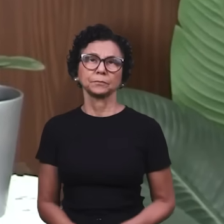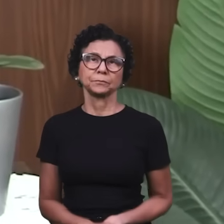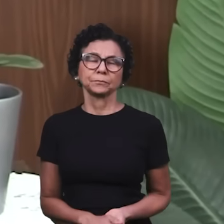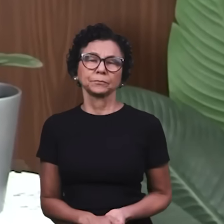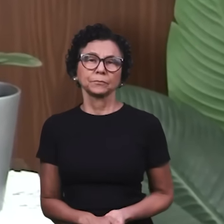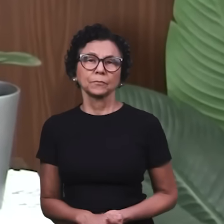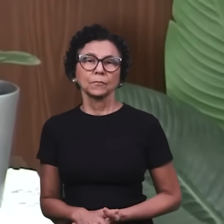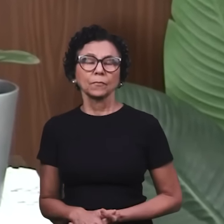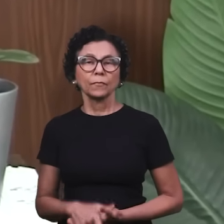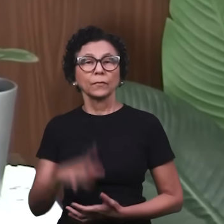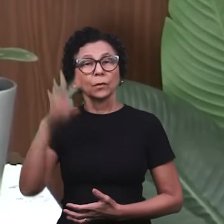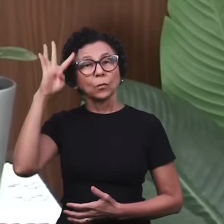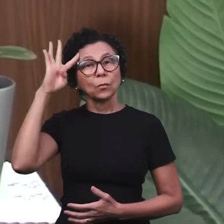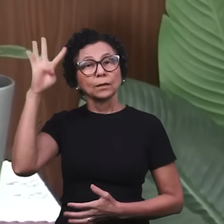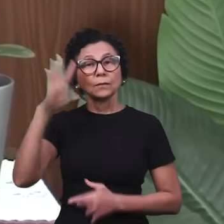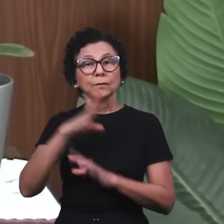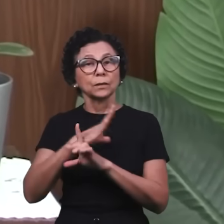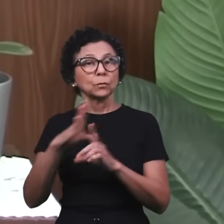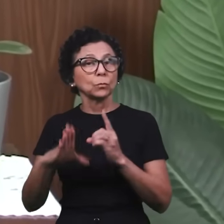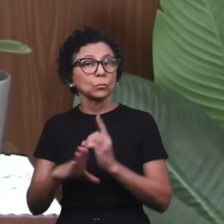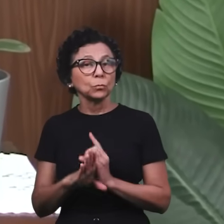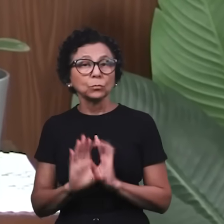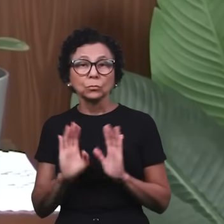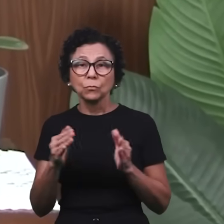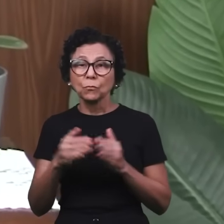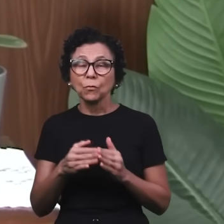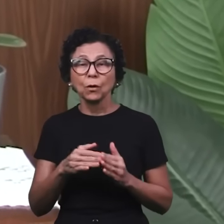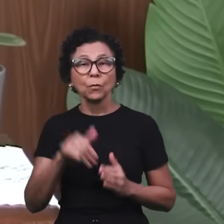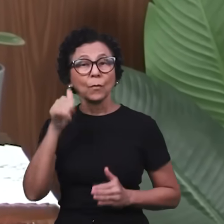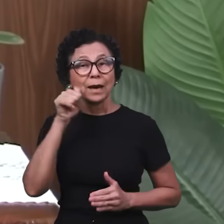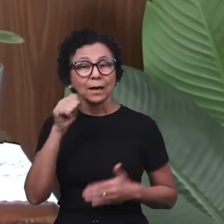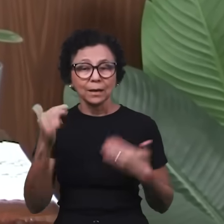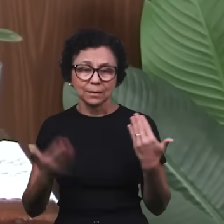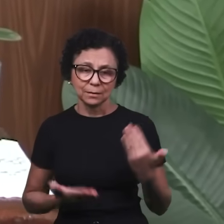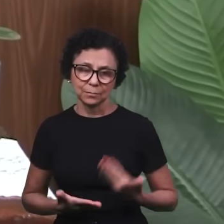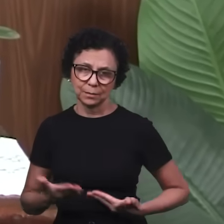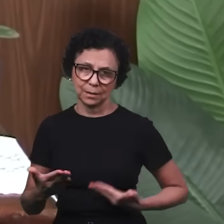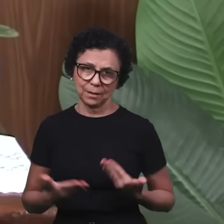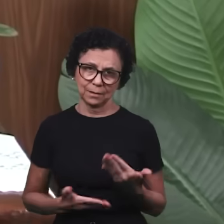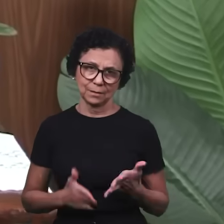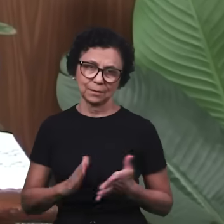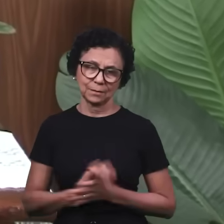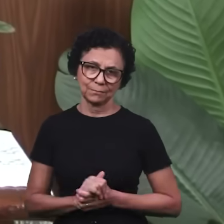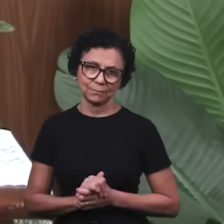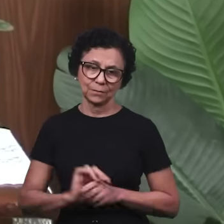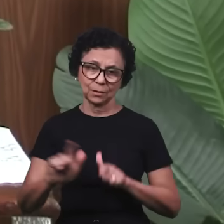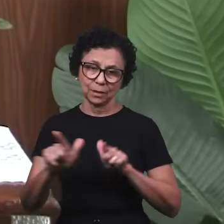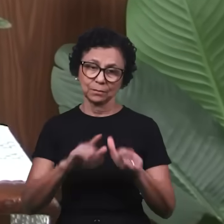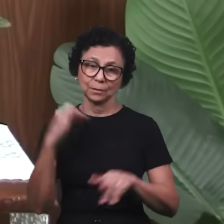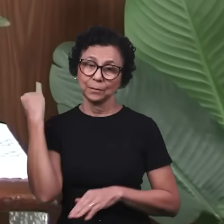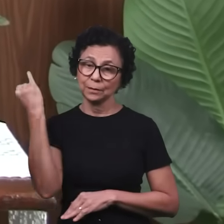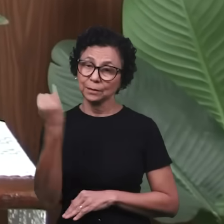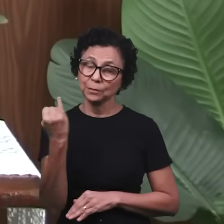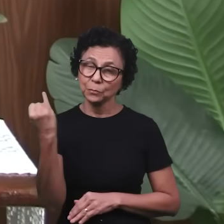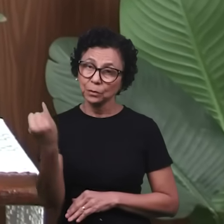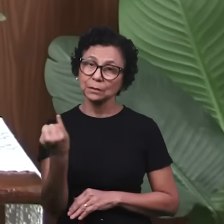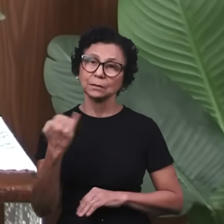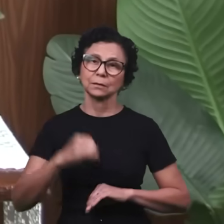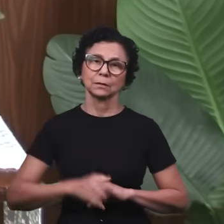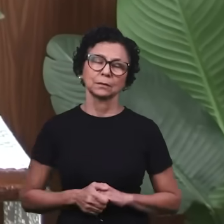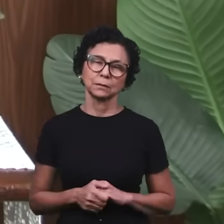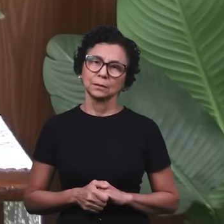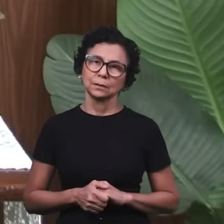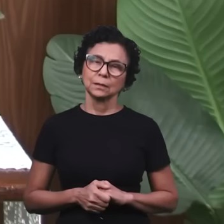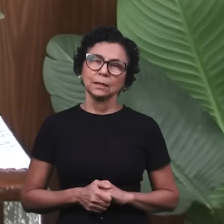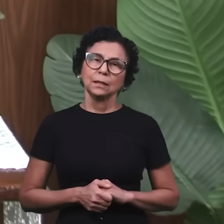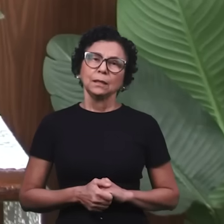quartas-feiras, porque a nossa presença ali, ela é importante. Então, estenda também a sua mão, que o seu